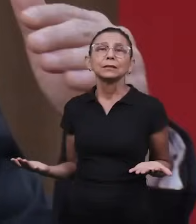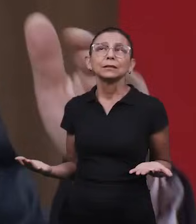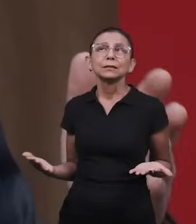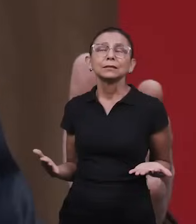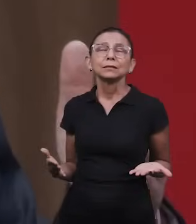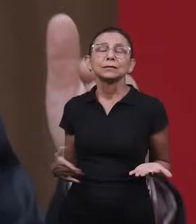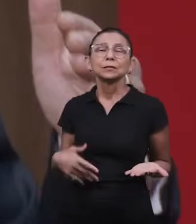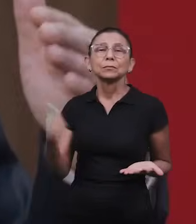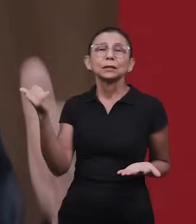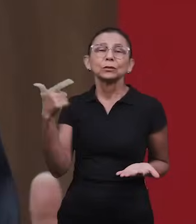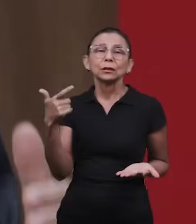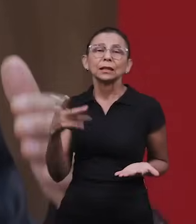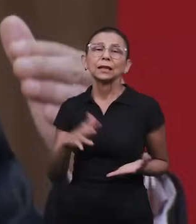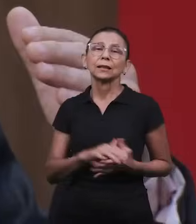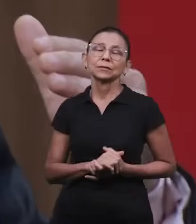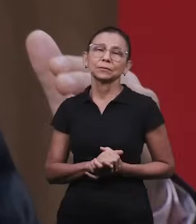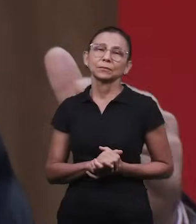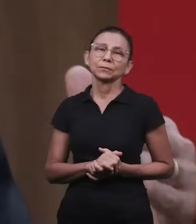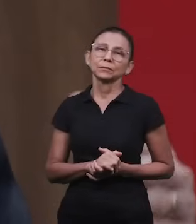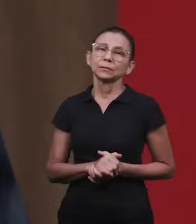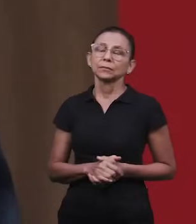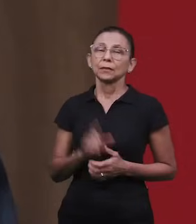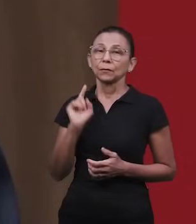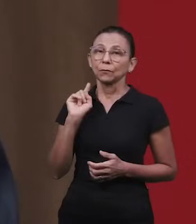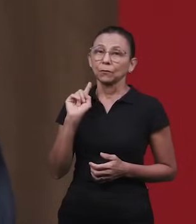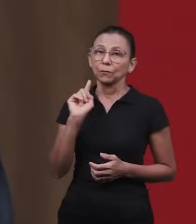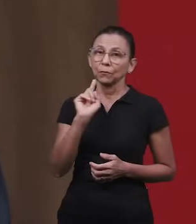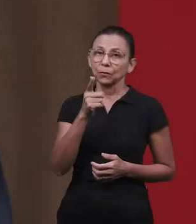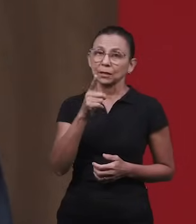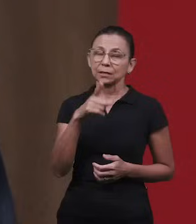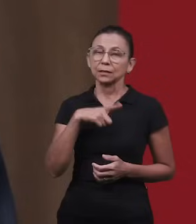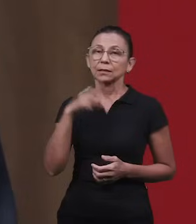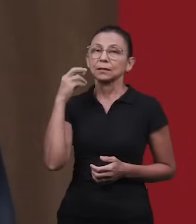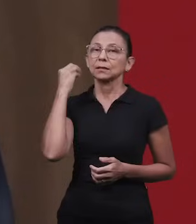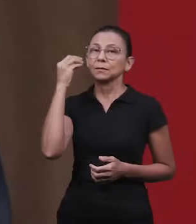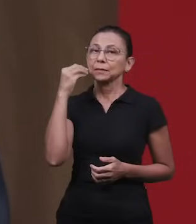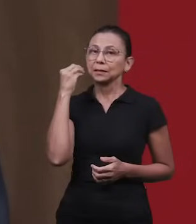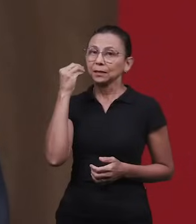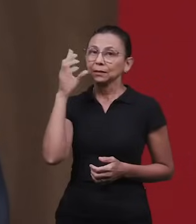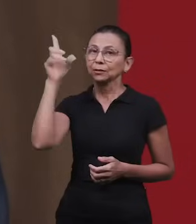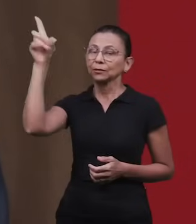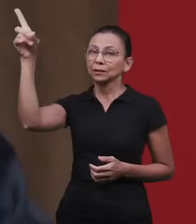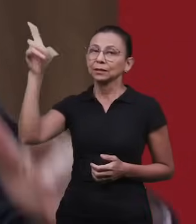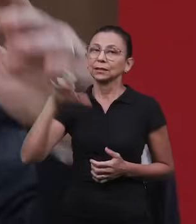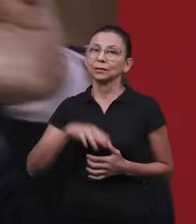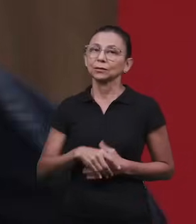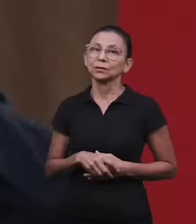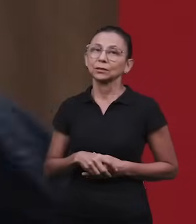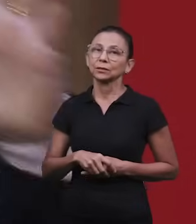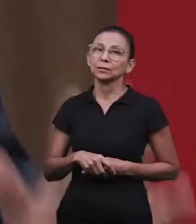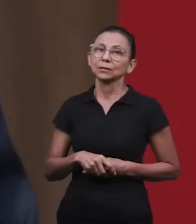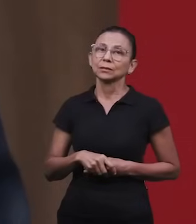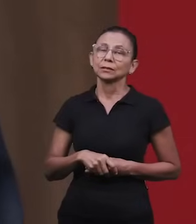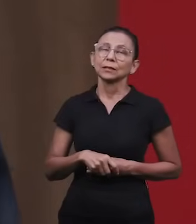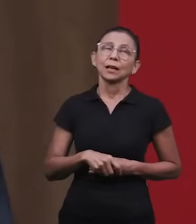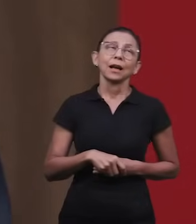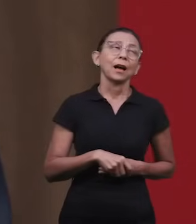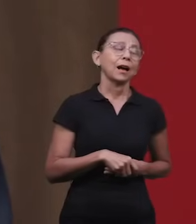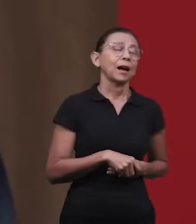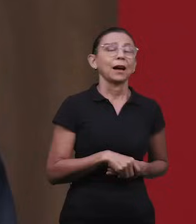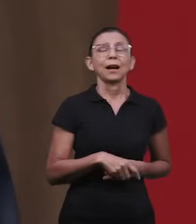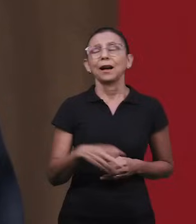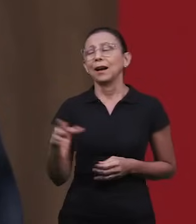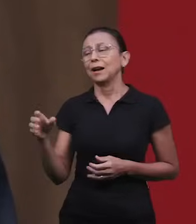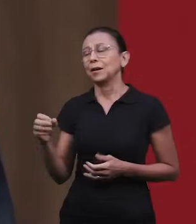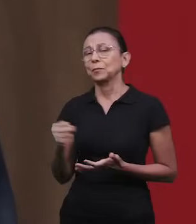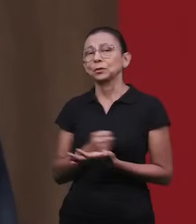velhos, meu pai... Mas você tem uma experiência que eles não têm, então você é o ponto de equilíbrio. Ah, mas em casa todo mundo é crente, todo mundo é da